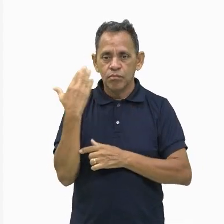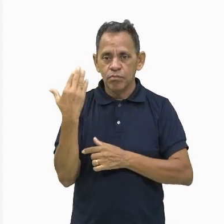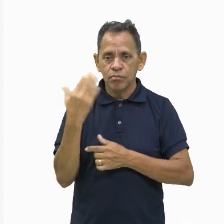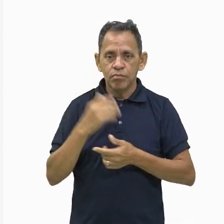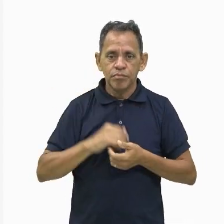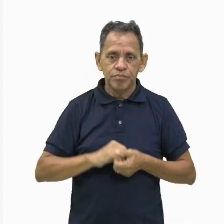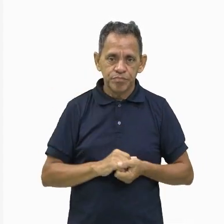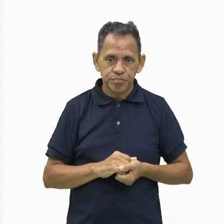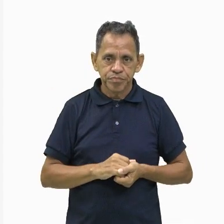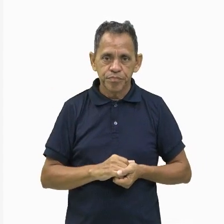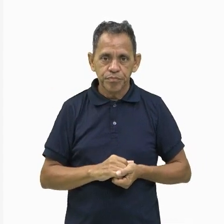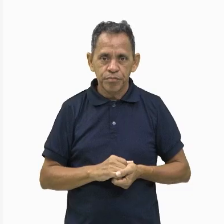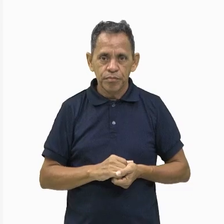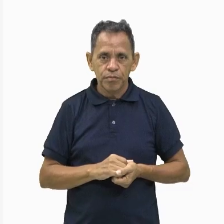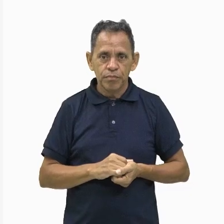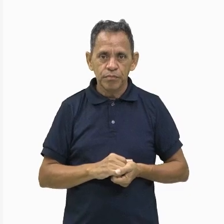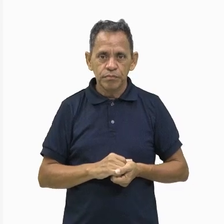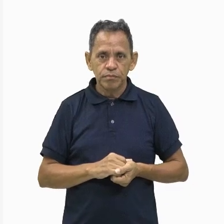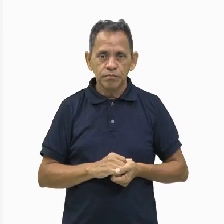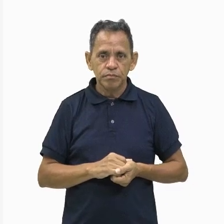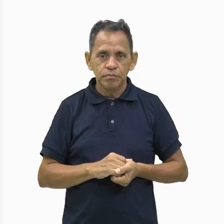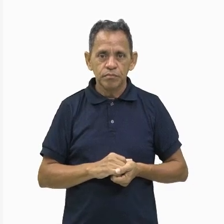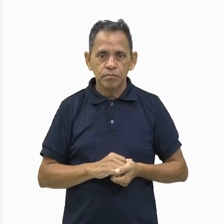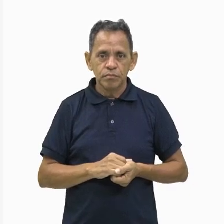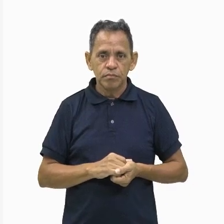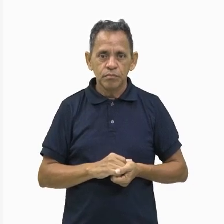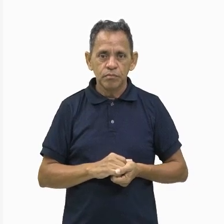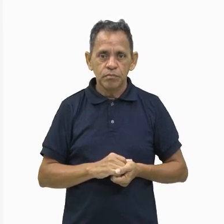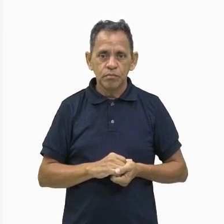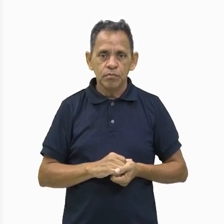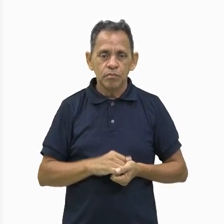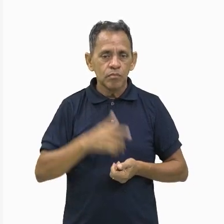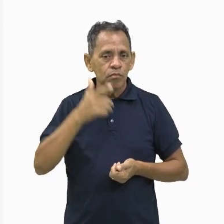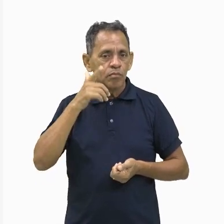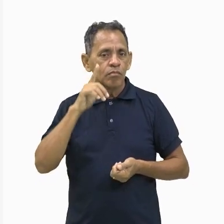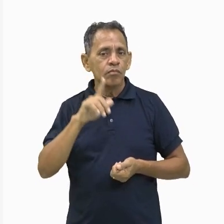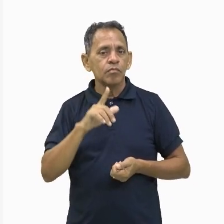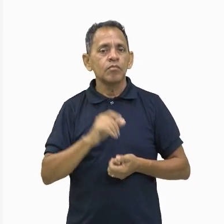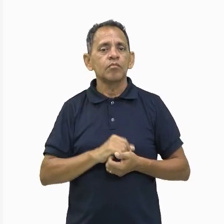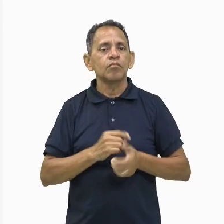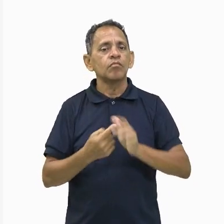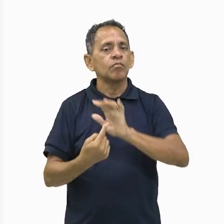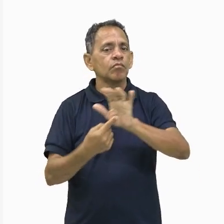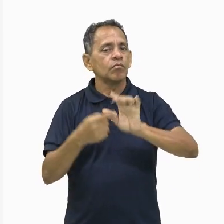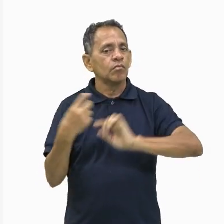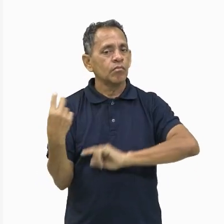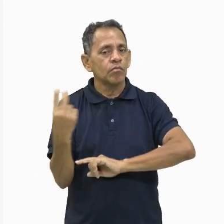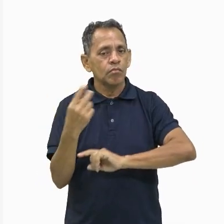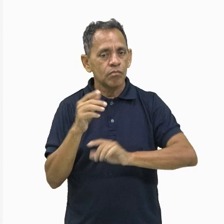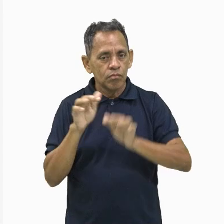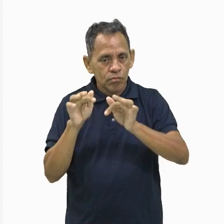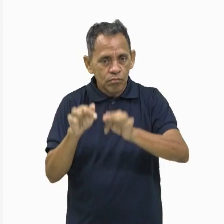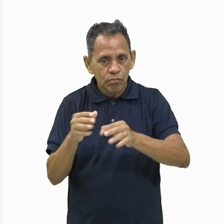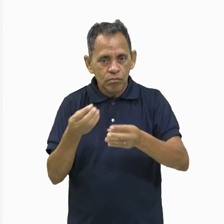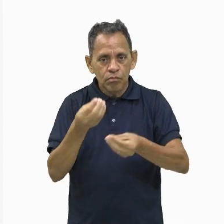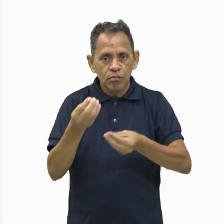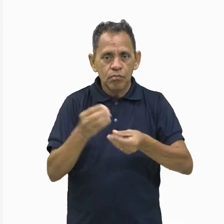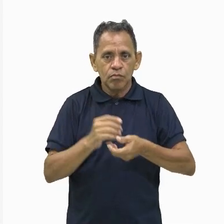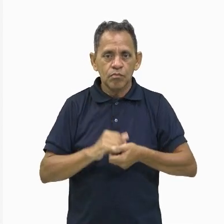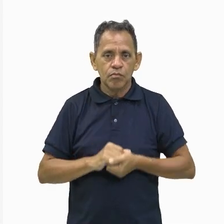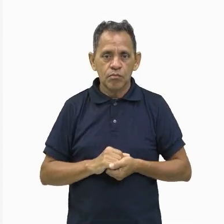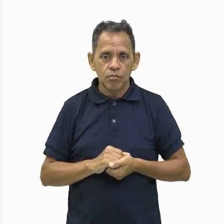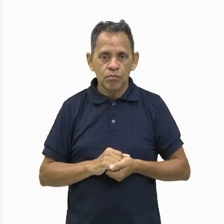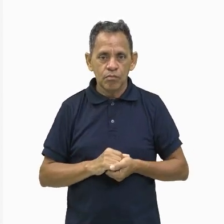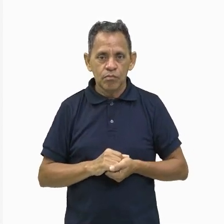0,92. Bom, para a gente determinarmos o valor, né, você vai colocar, vamos fazer